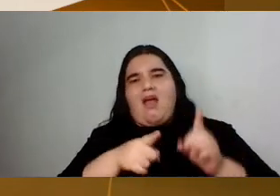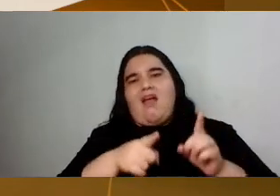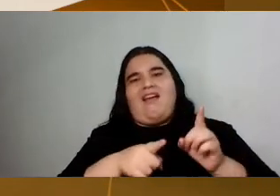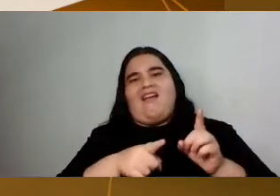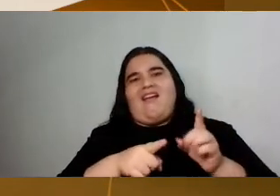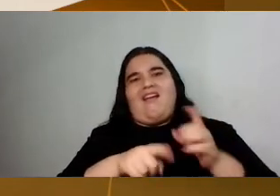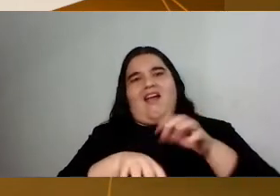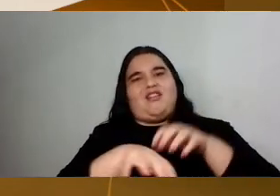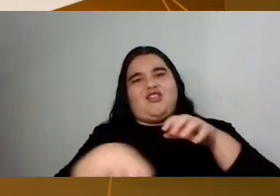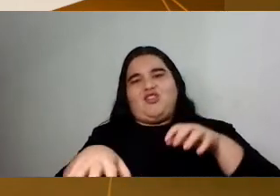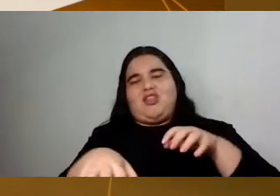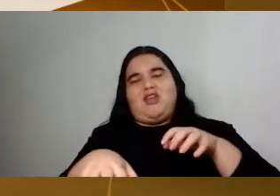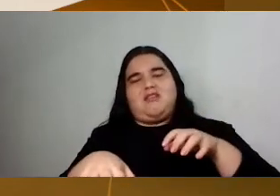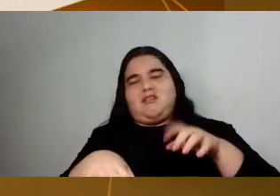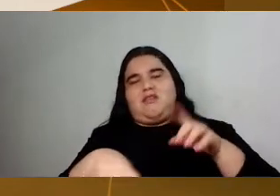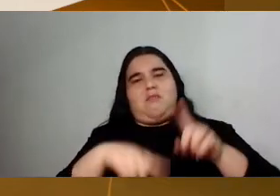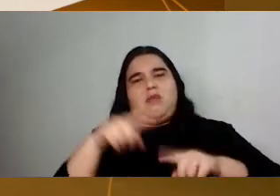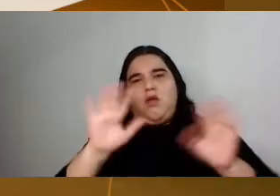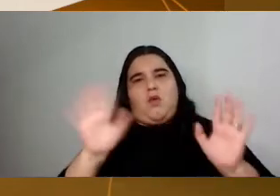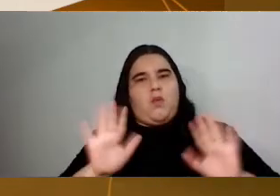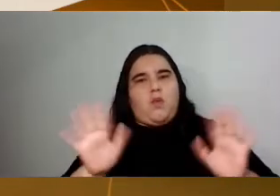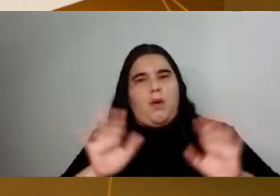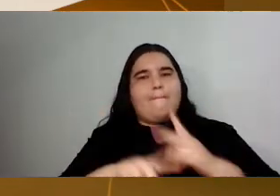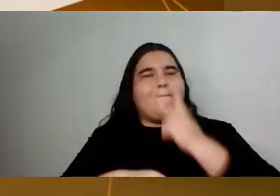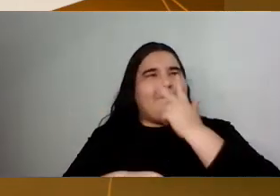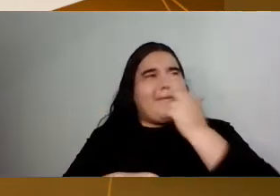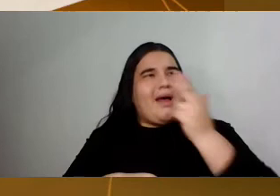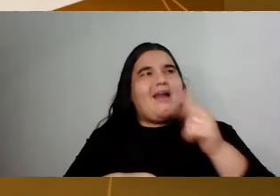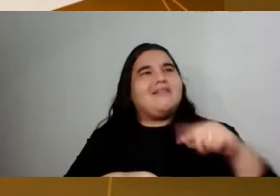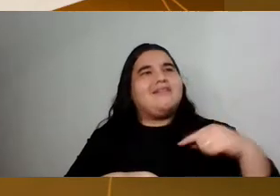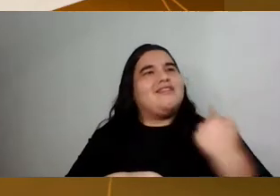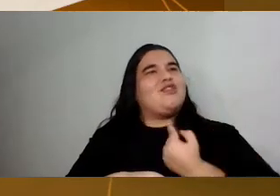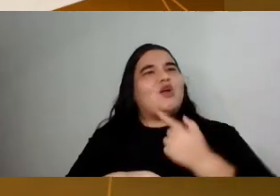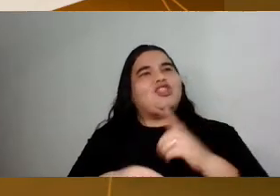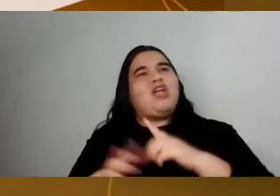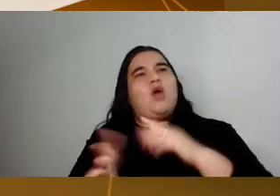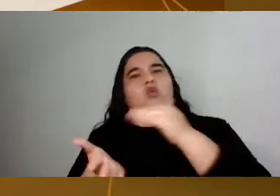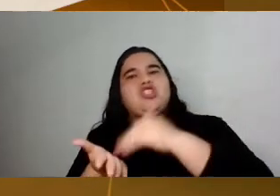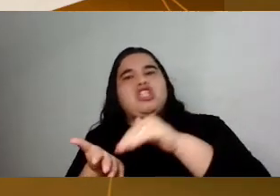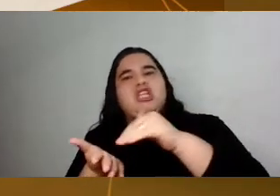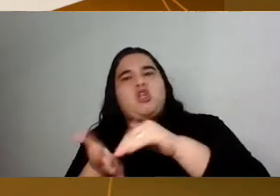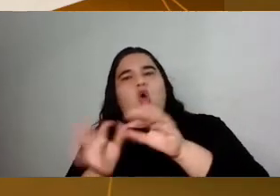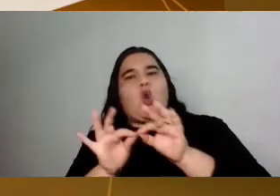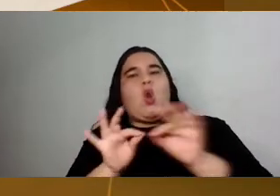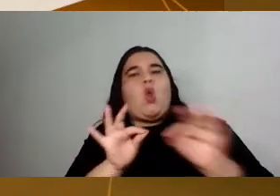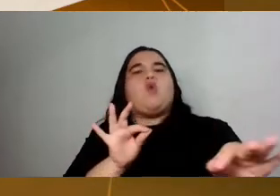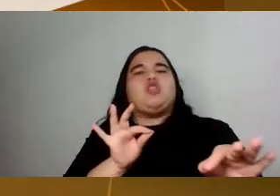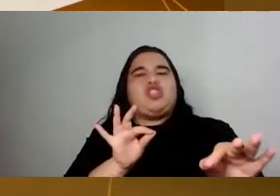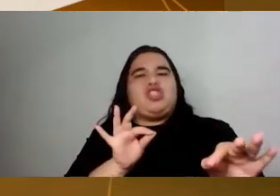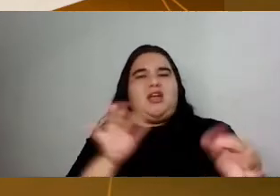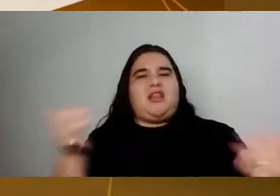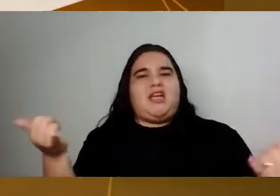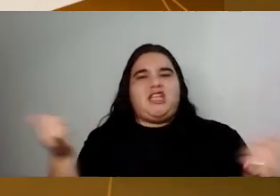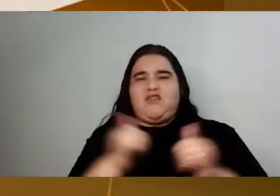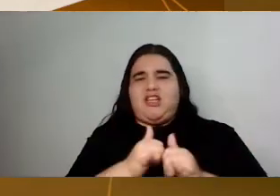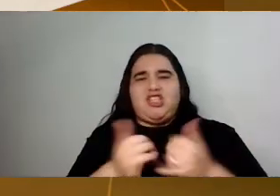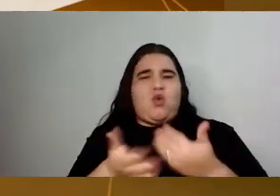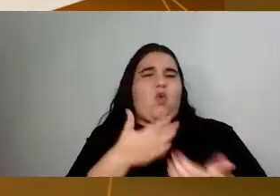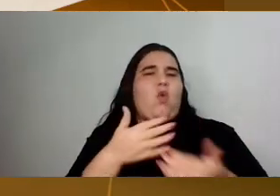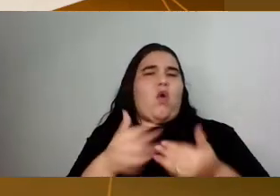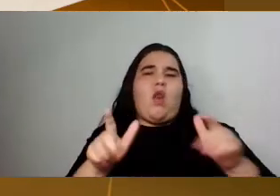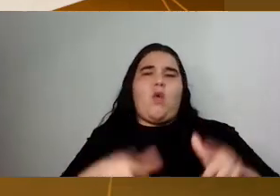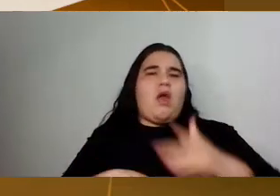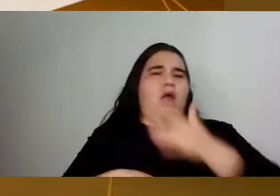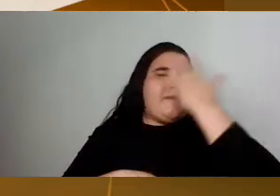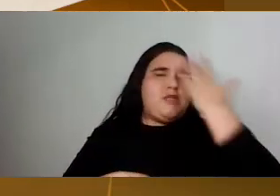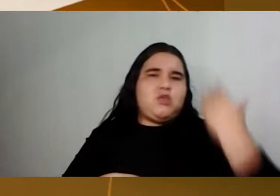tivéssemos um escritório distante da Chess, onde quer que ele esteja, né? Então o técnico precisa ter acesso